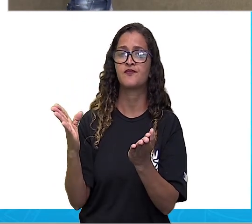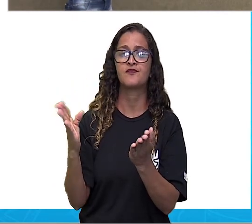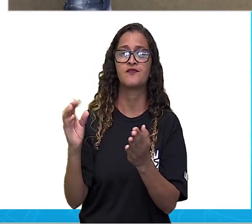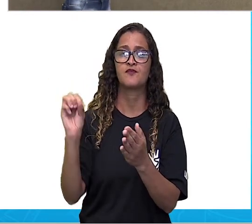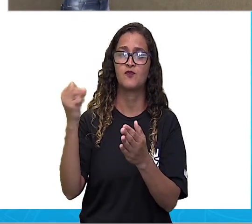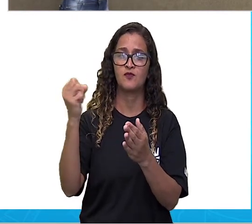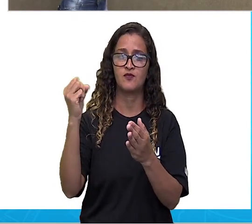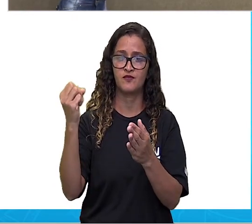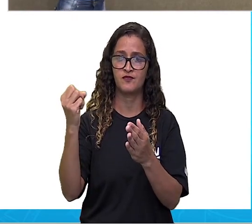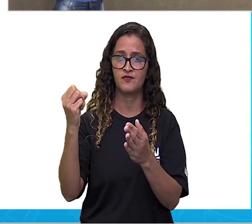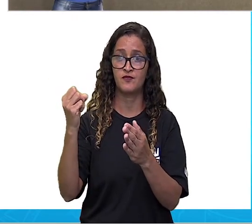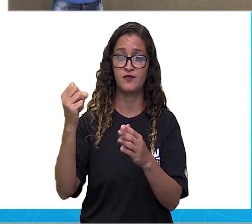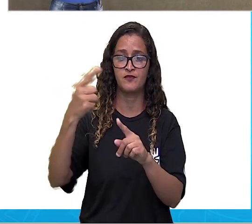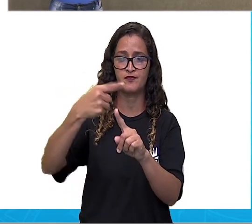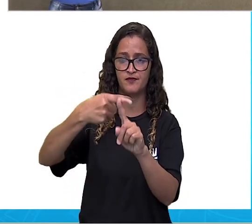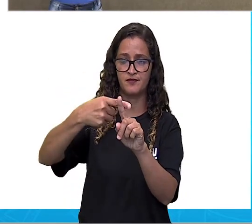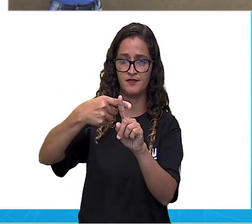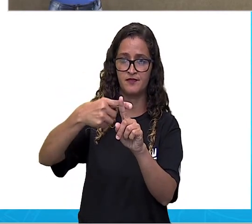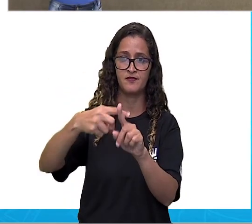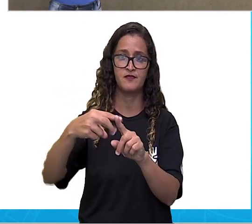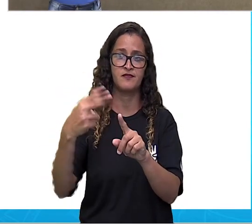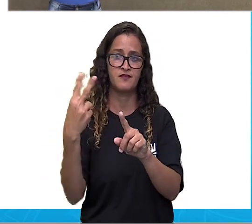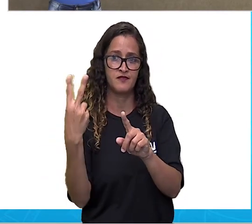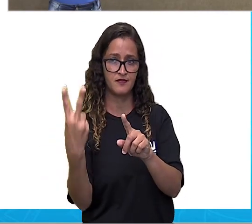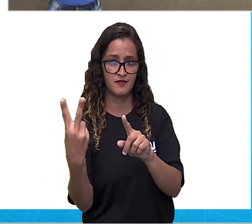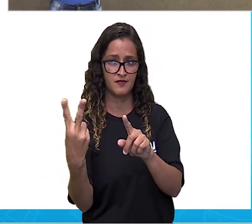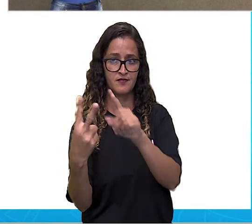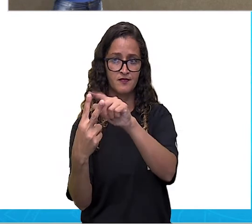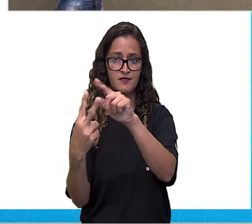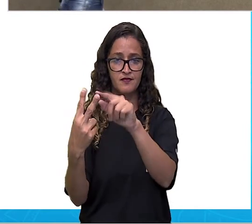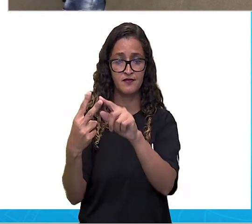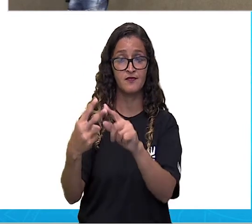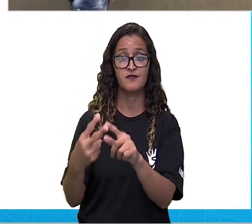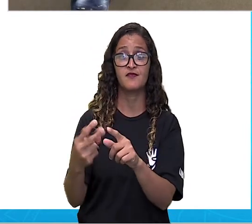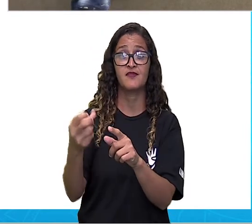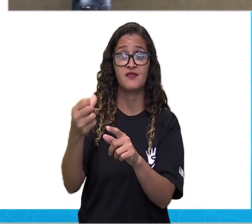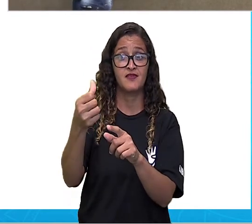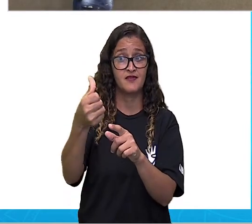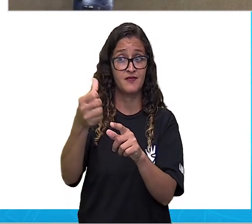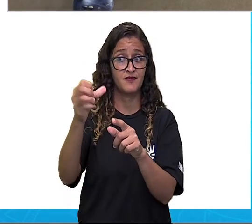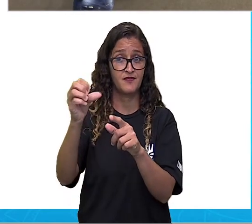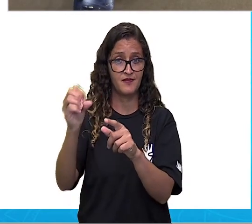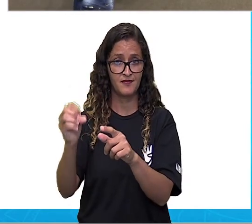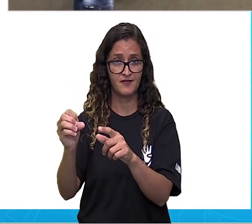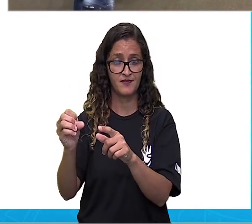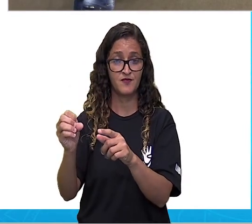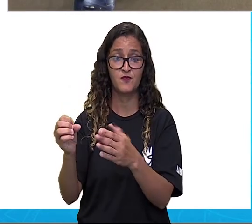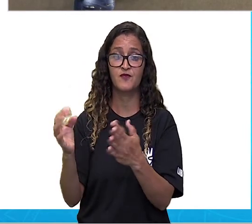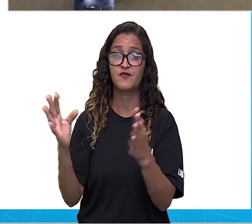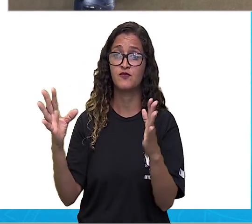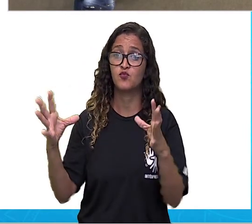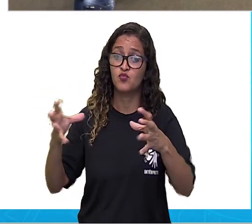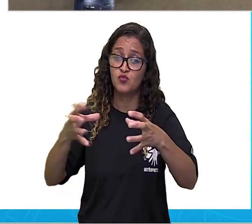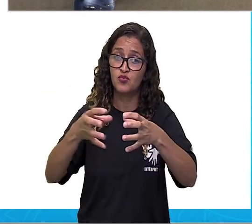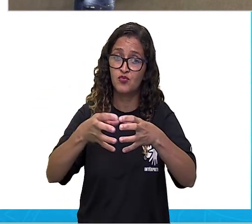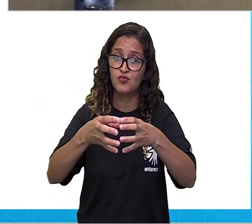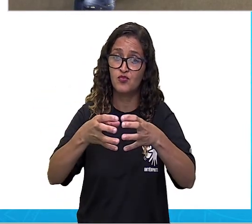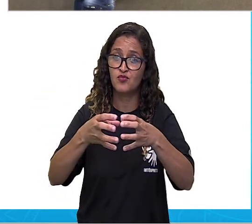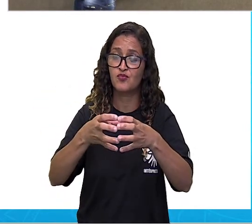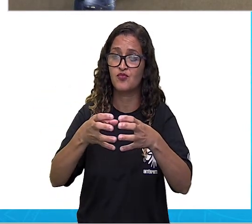8 mais 2? 8, 9, 10. Então, aqui nós